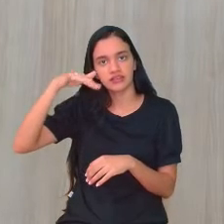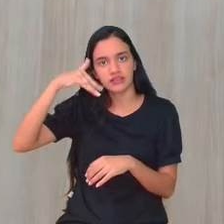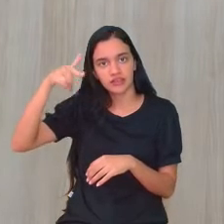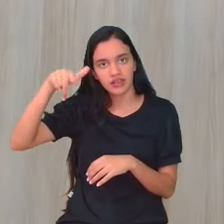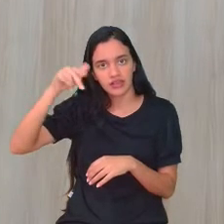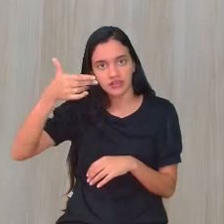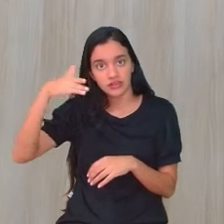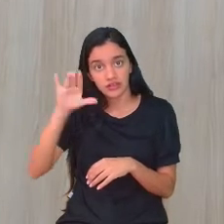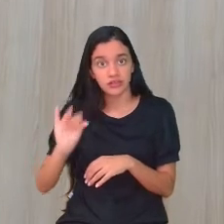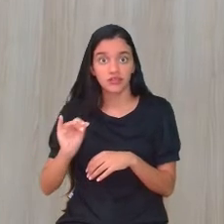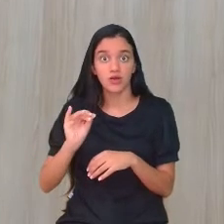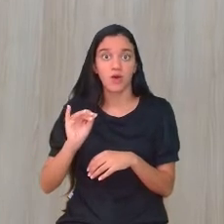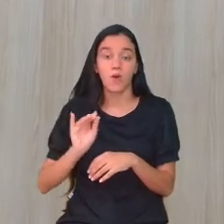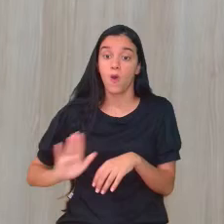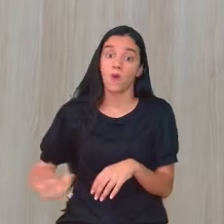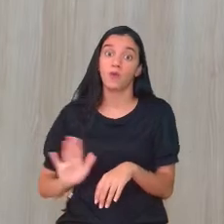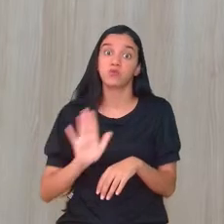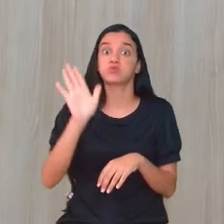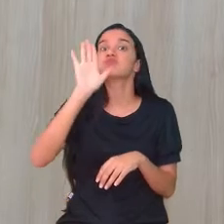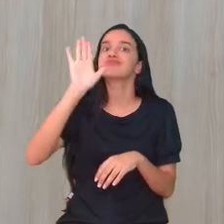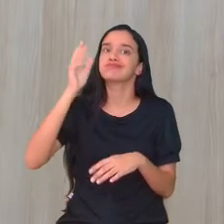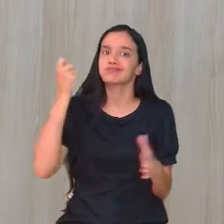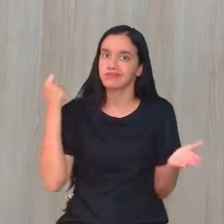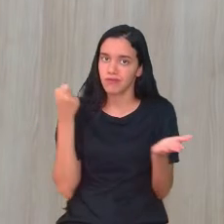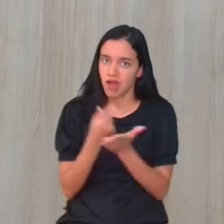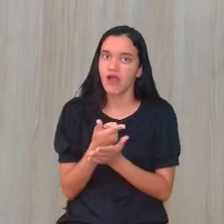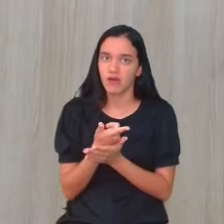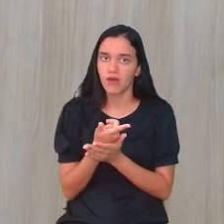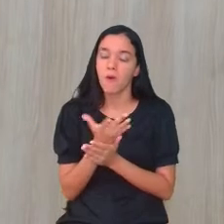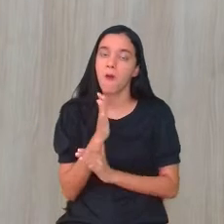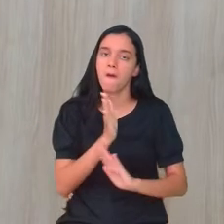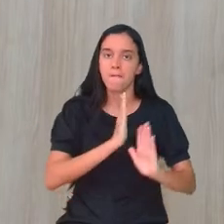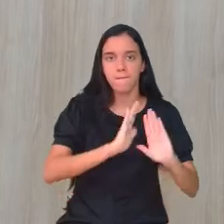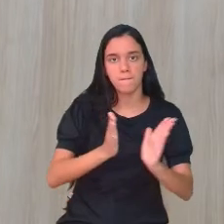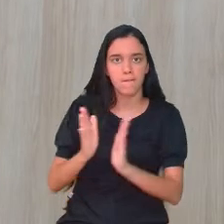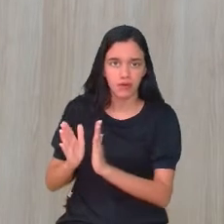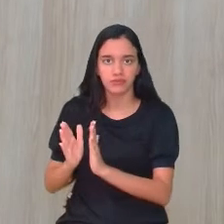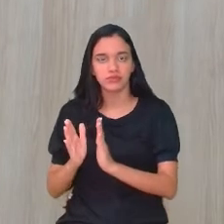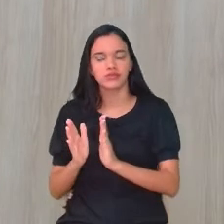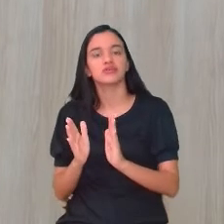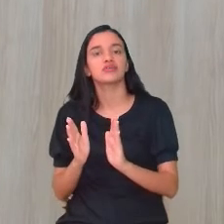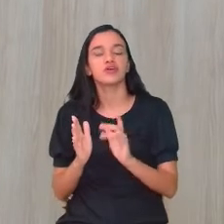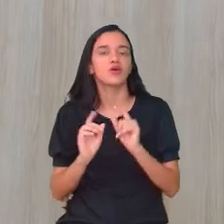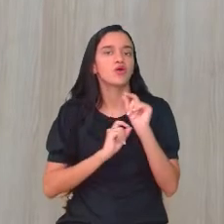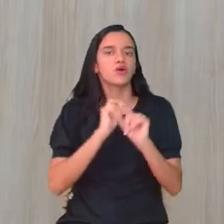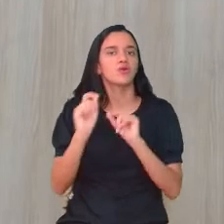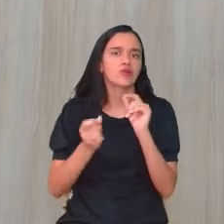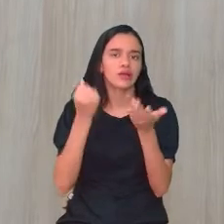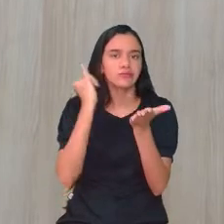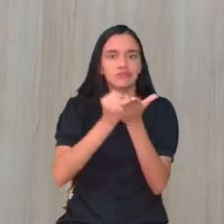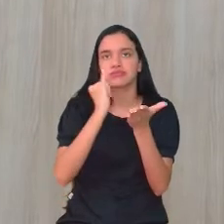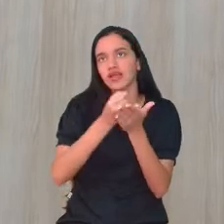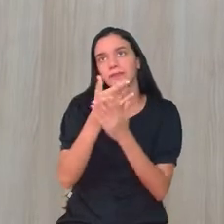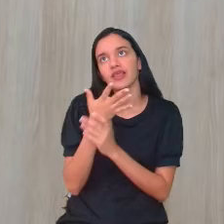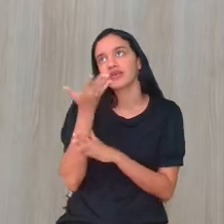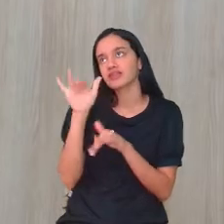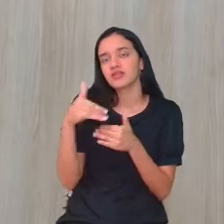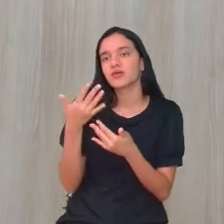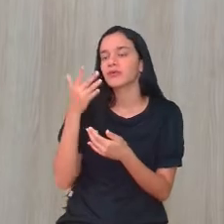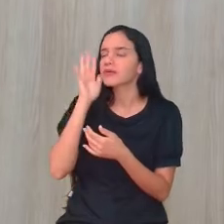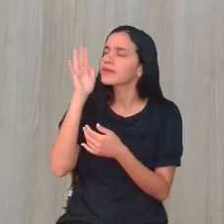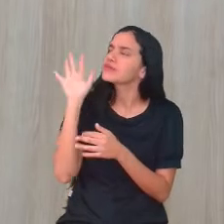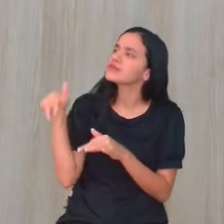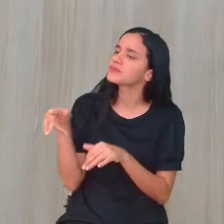e vai se acumular naqueles territórios, né, um processo de hiperinflação. Imagine, professora,